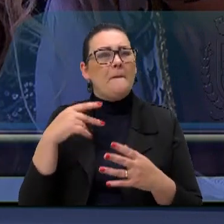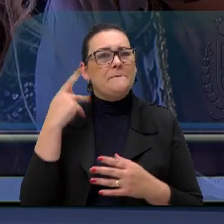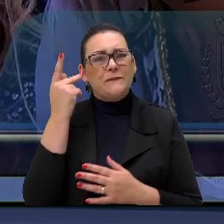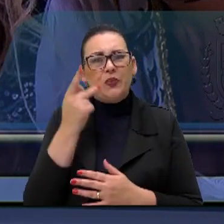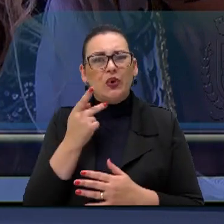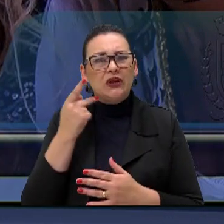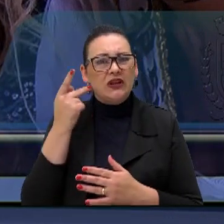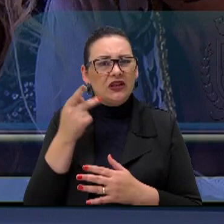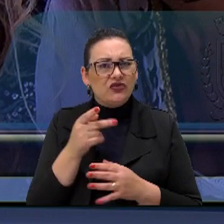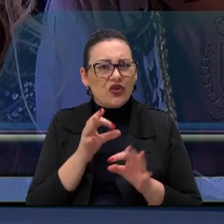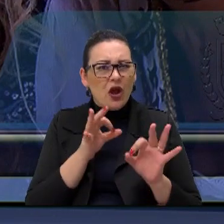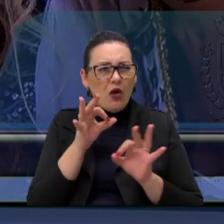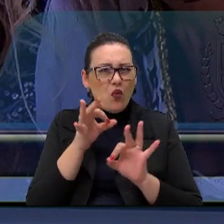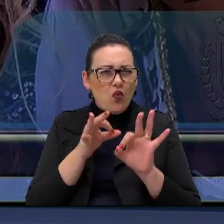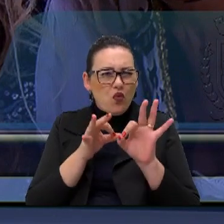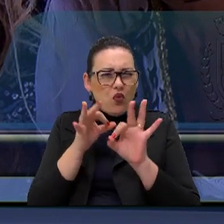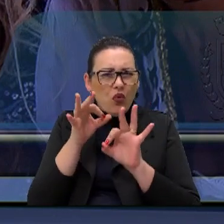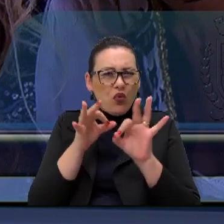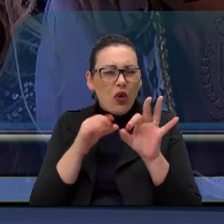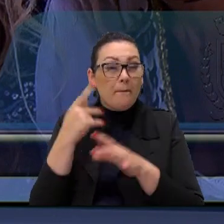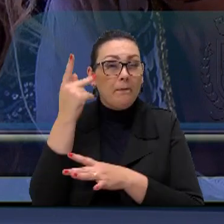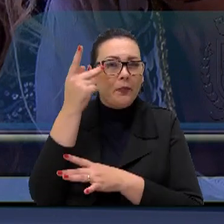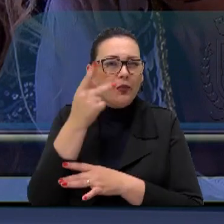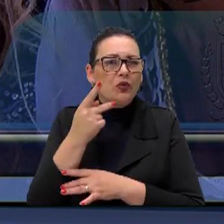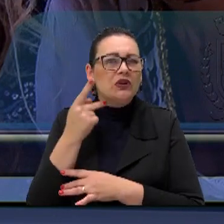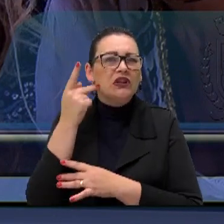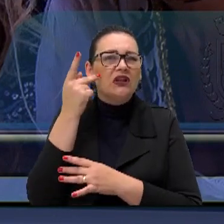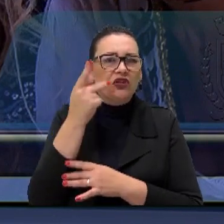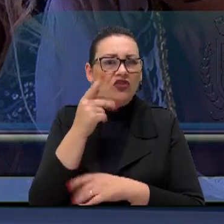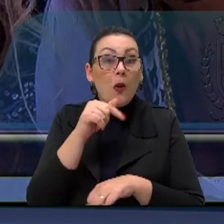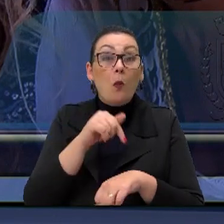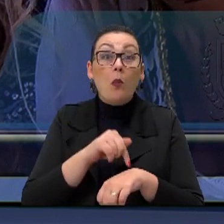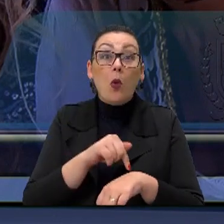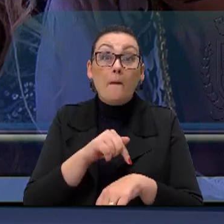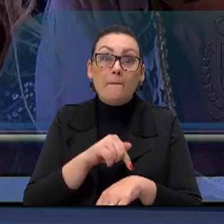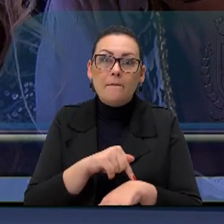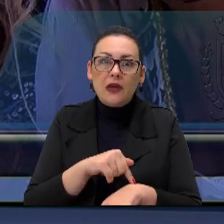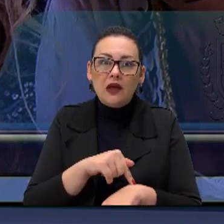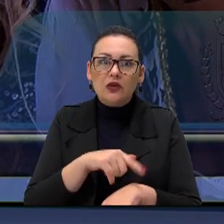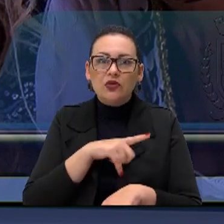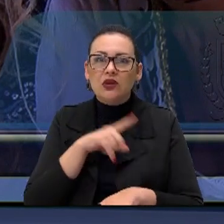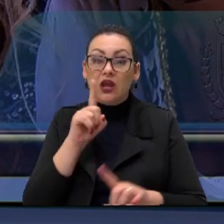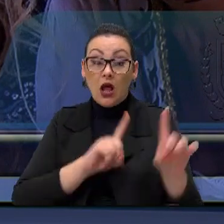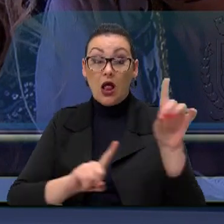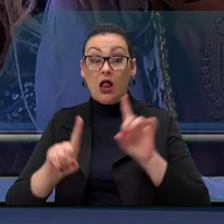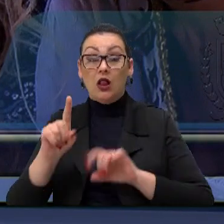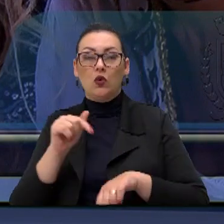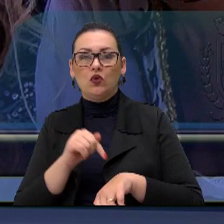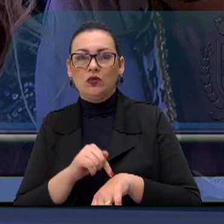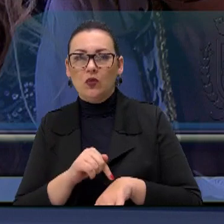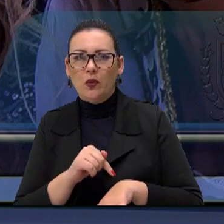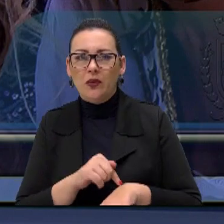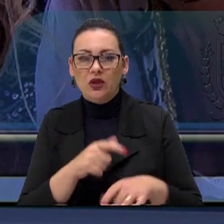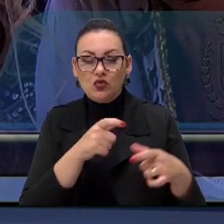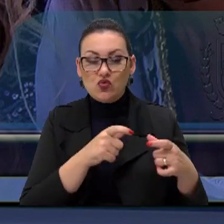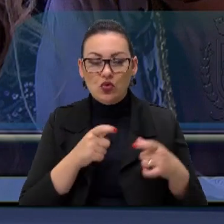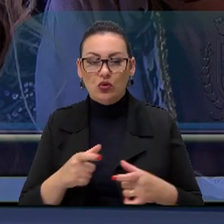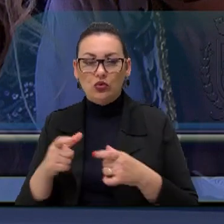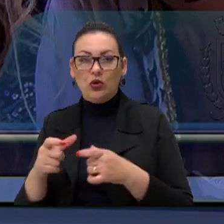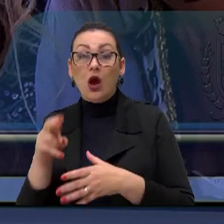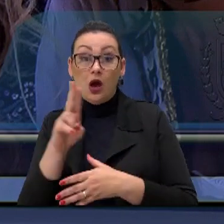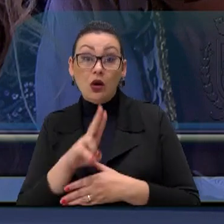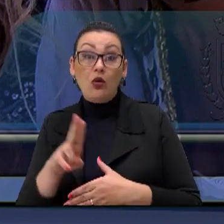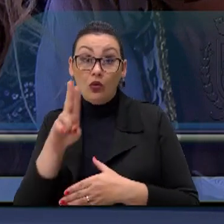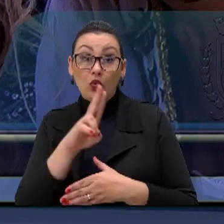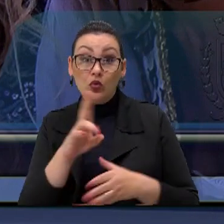política é uma arte, Matias. A política é um momento, tem certos momentos que os cargos são preenchidos,